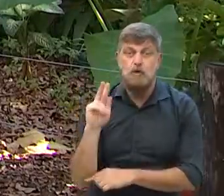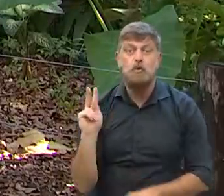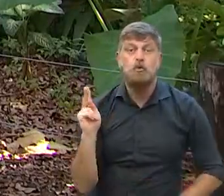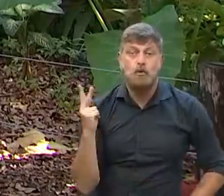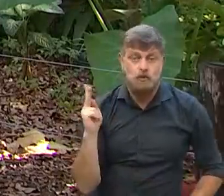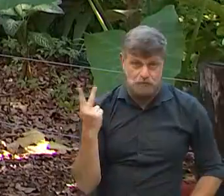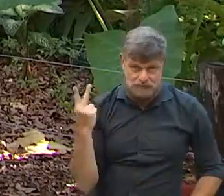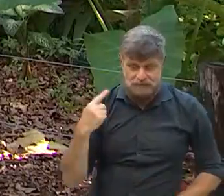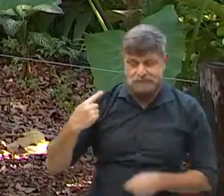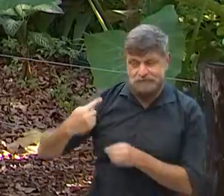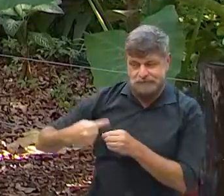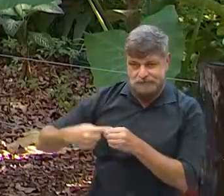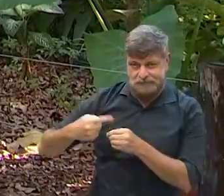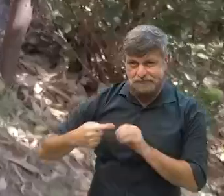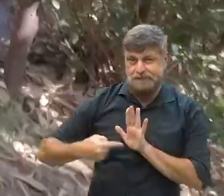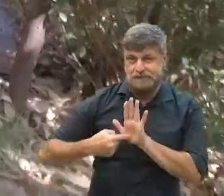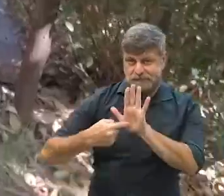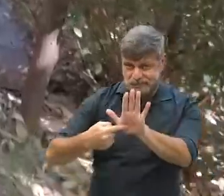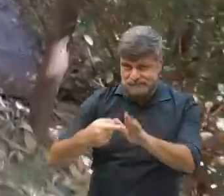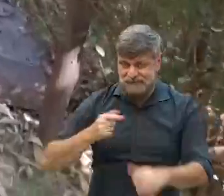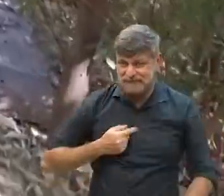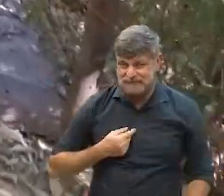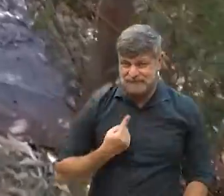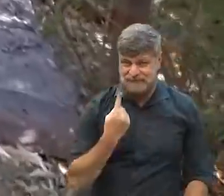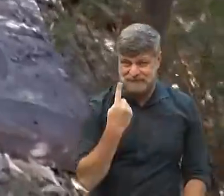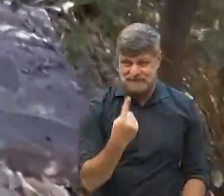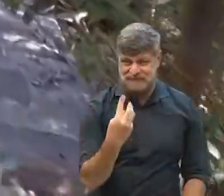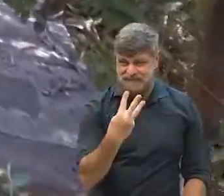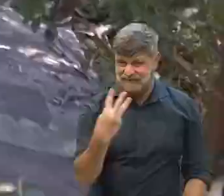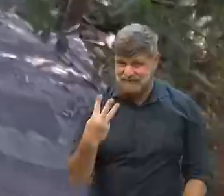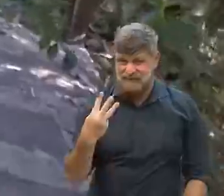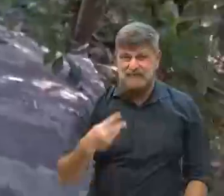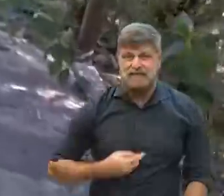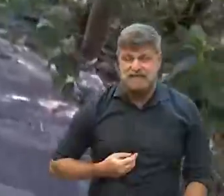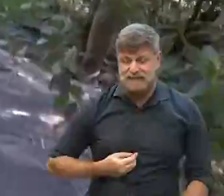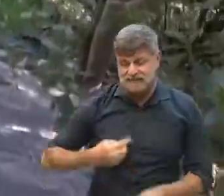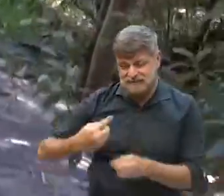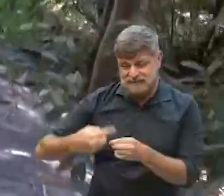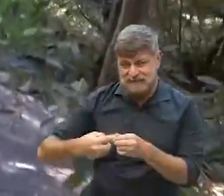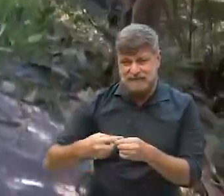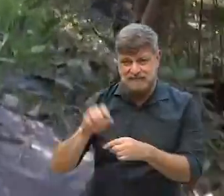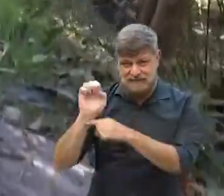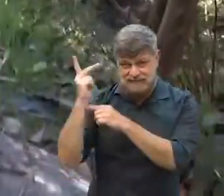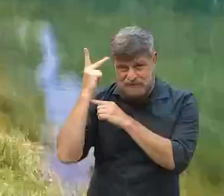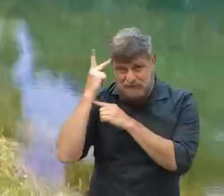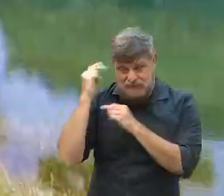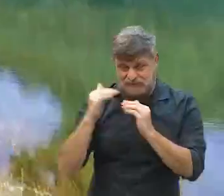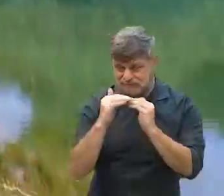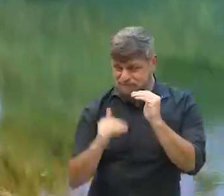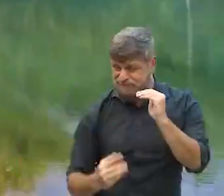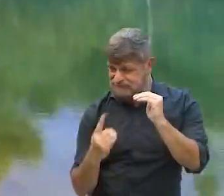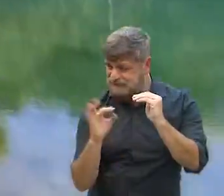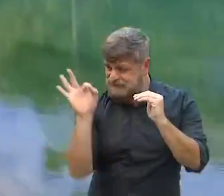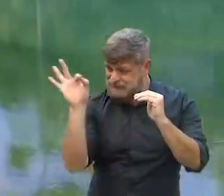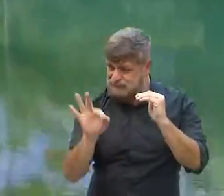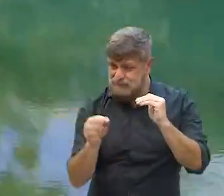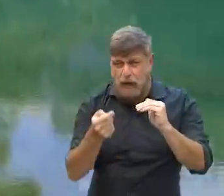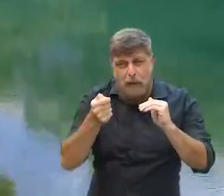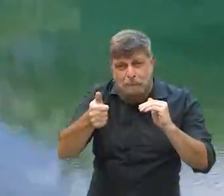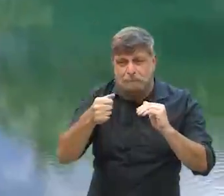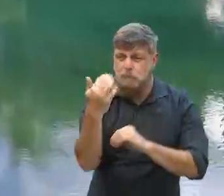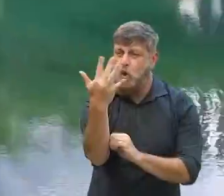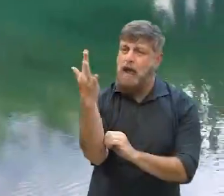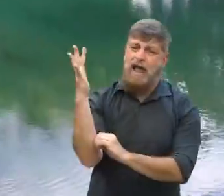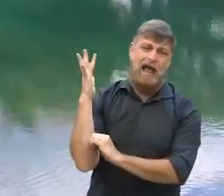Hortolândia, município que aparece entre os 133 do estado que estão na faixa com menos de 10% de